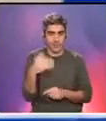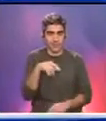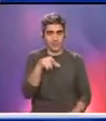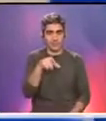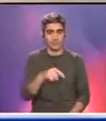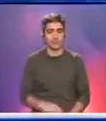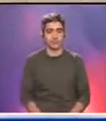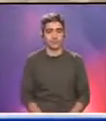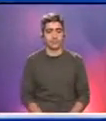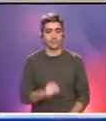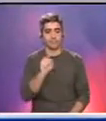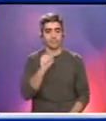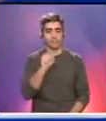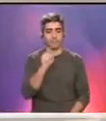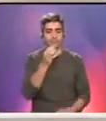Consigo.